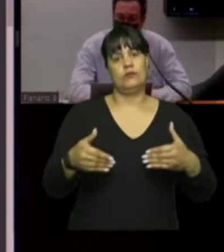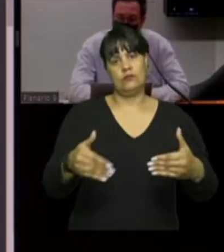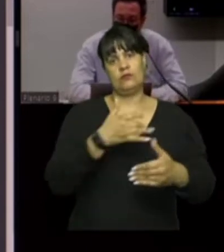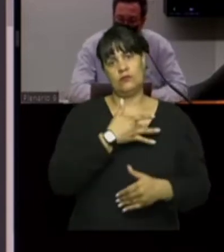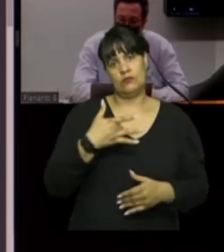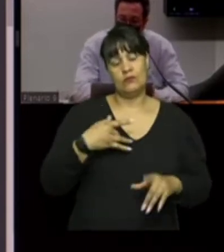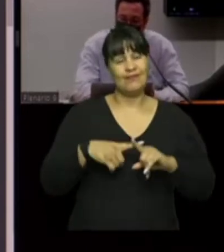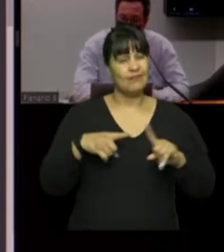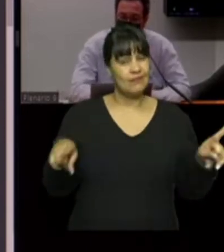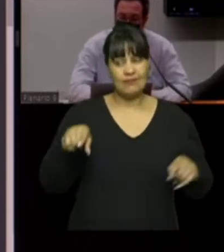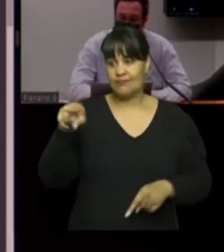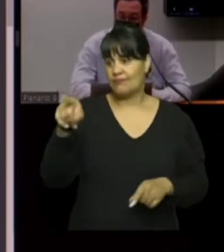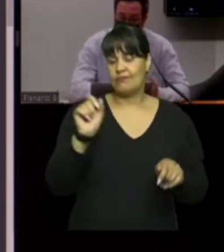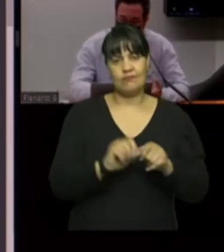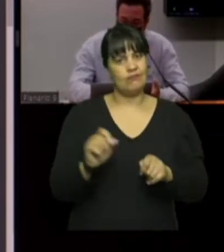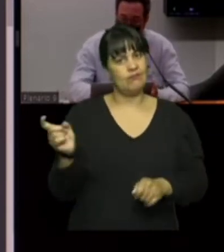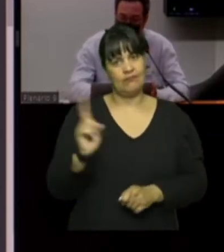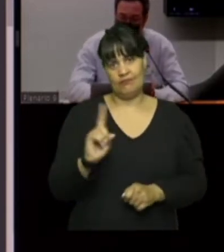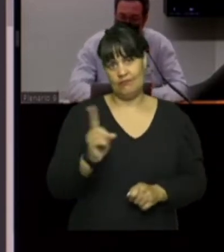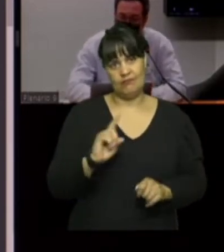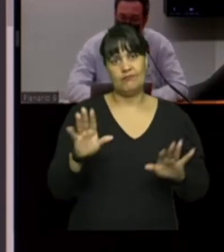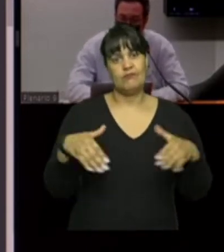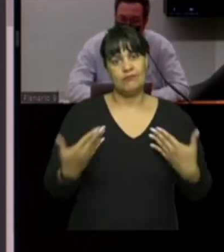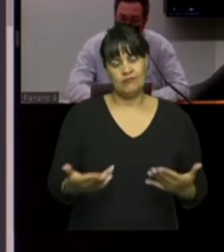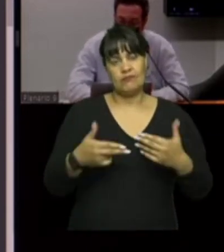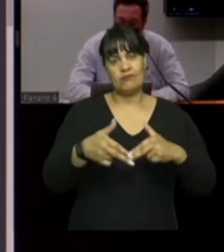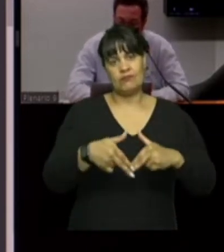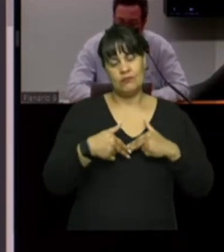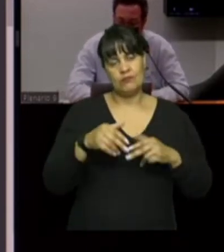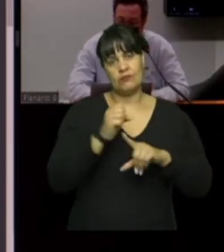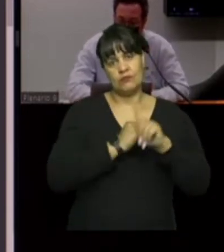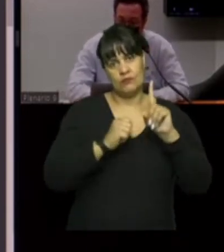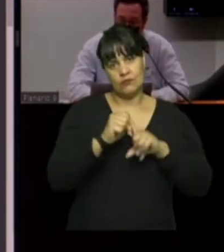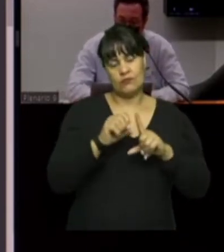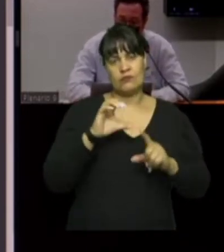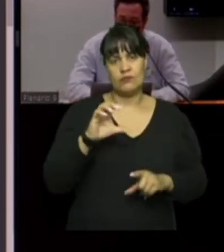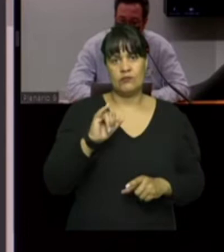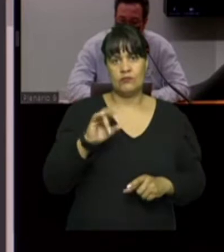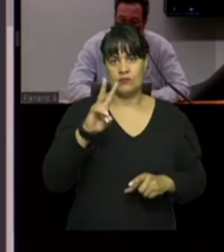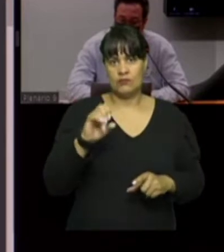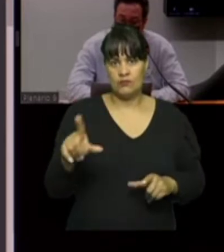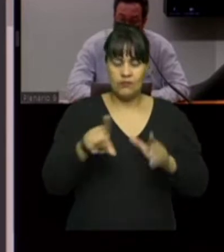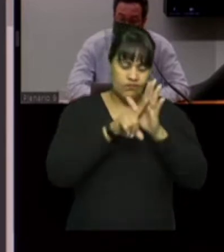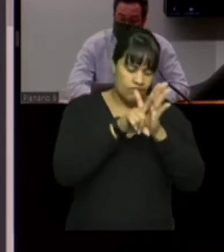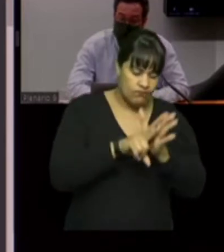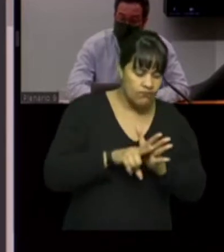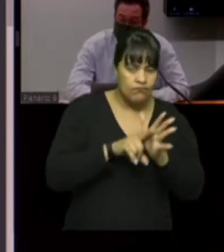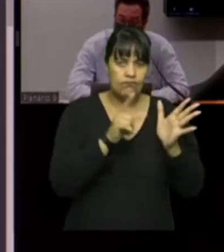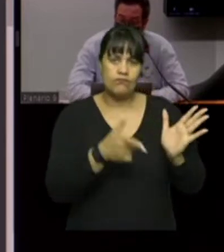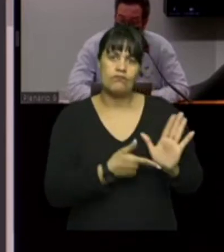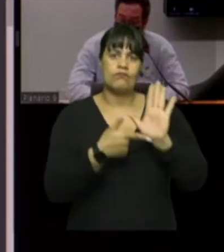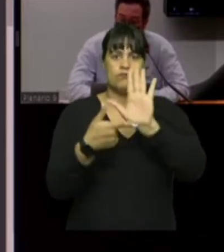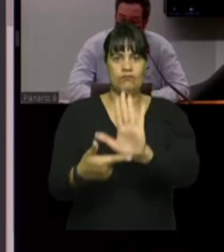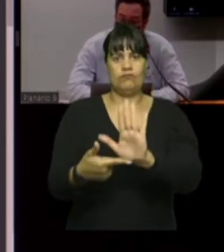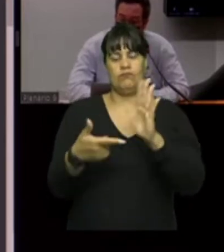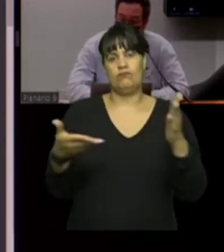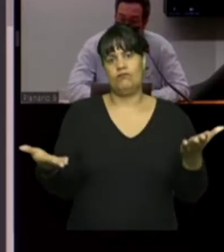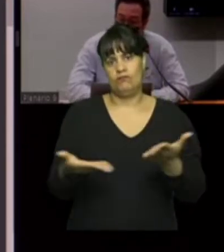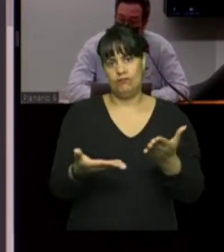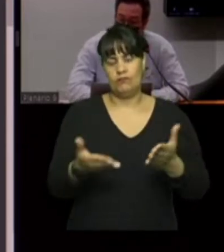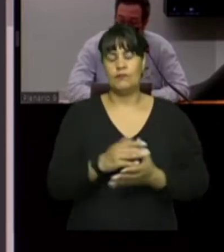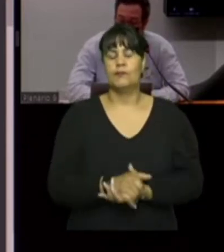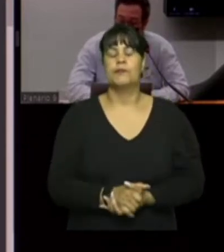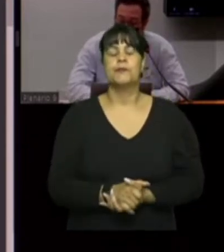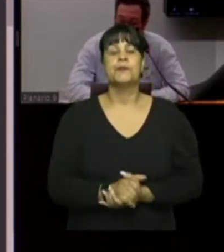da Saúde, a sociedade civil, então, apresenta essas informações, né? Mas é importante notar que nos últimos